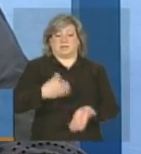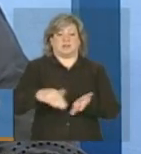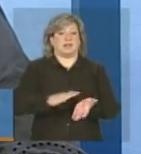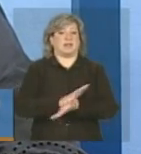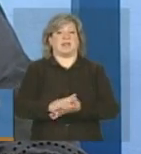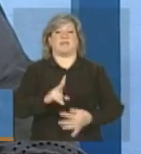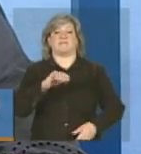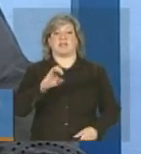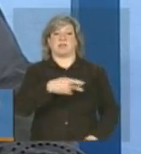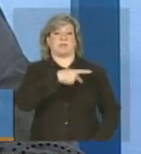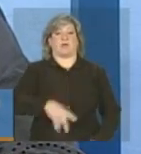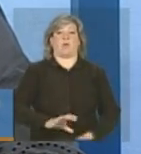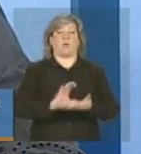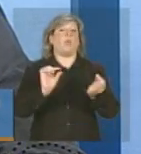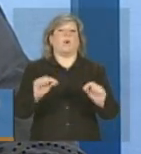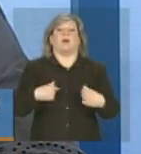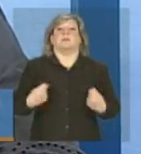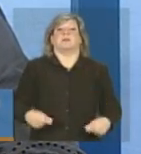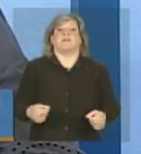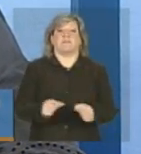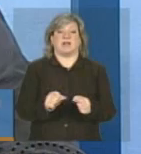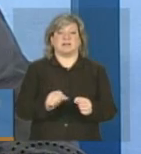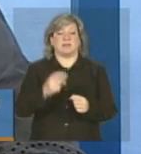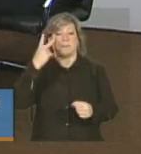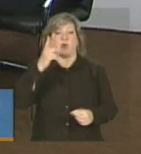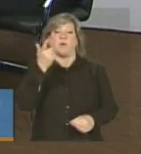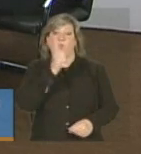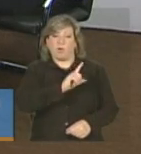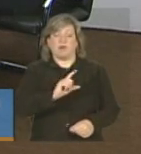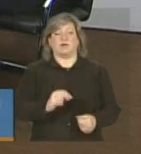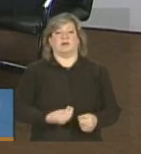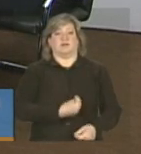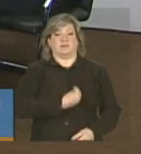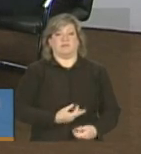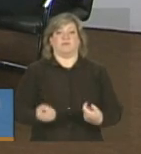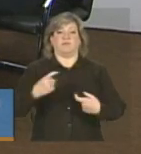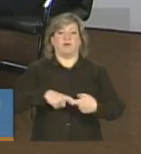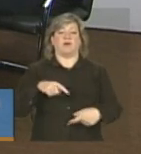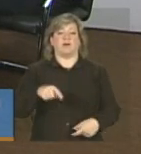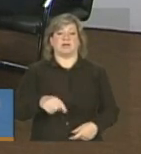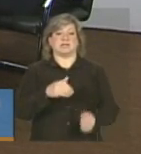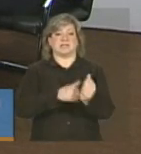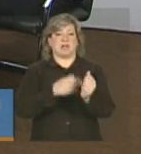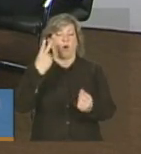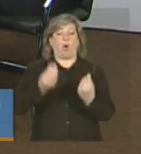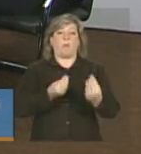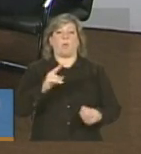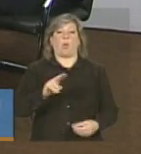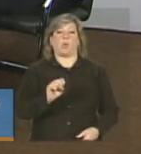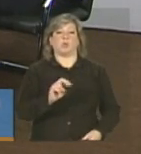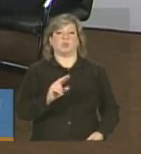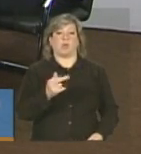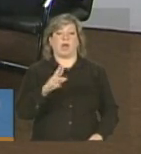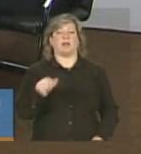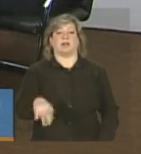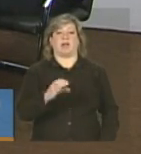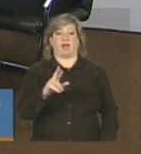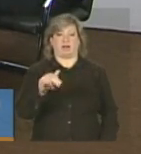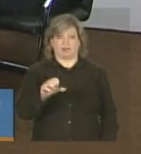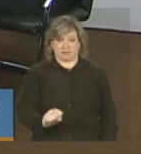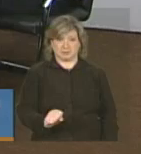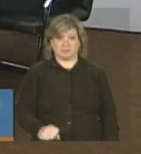conselho. O que devo fazer para reativar minha senha como usuária do CRAS? Cristina. Então,